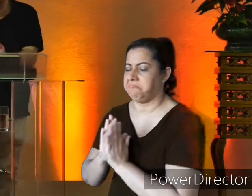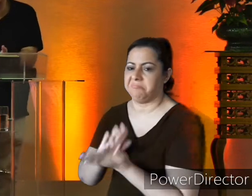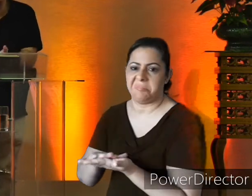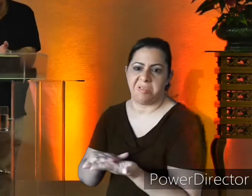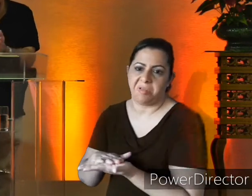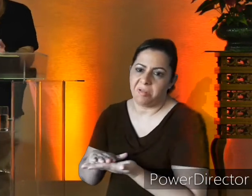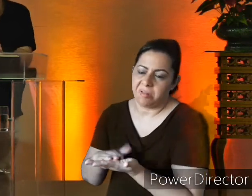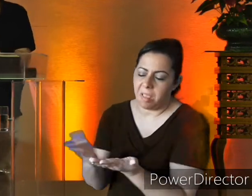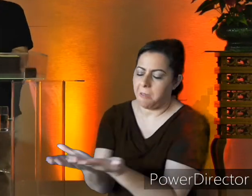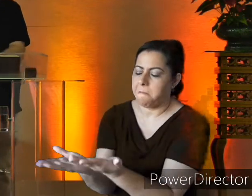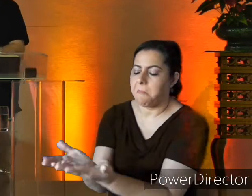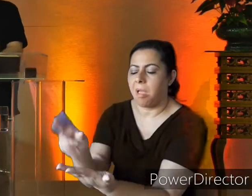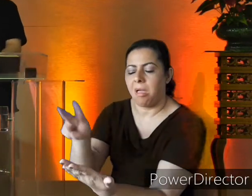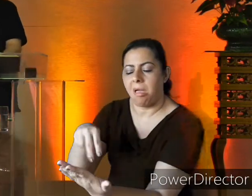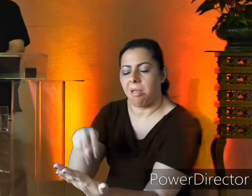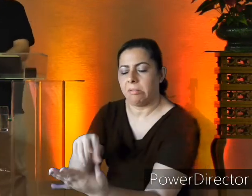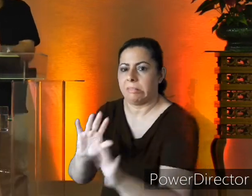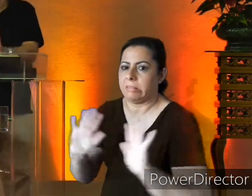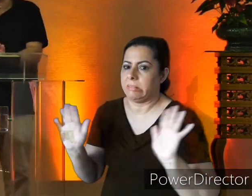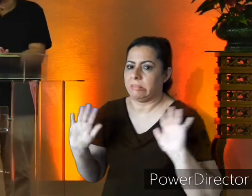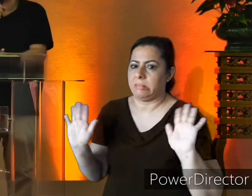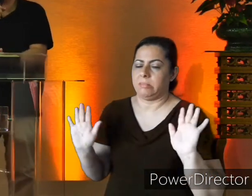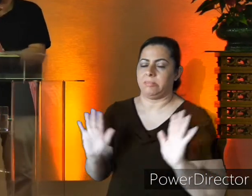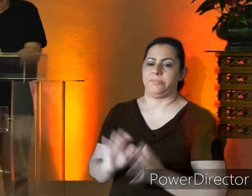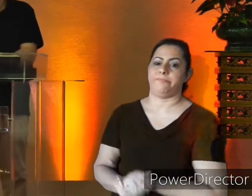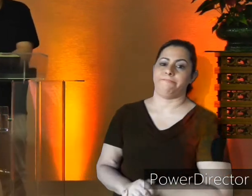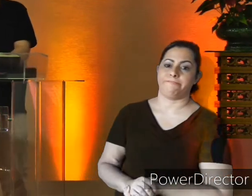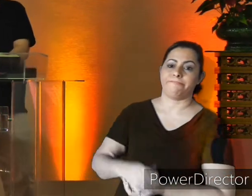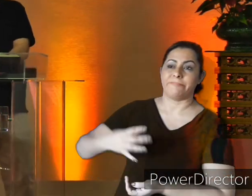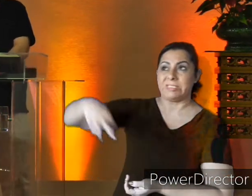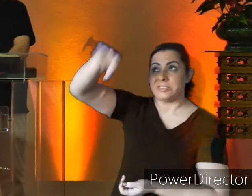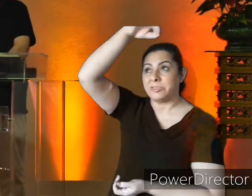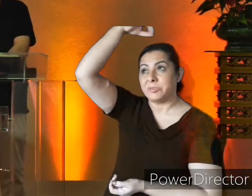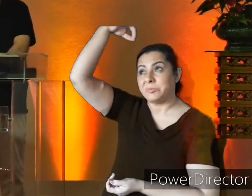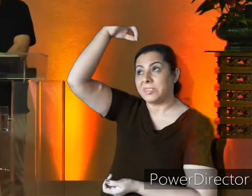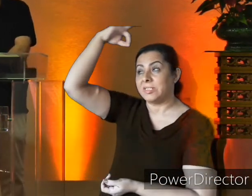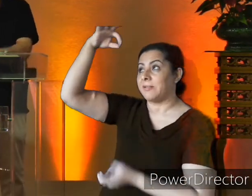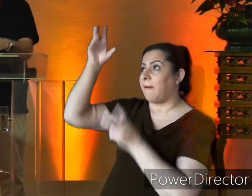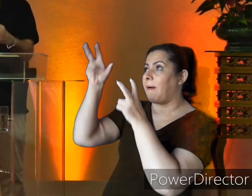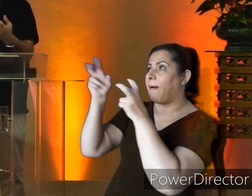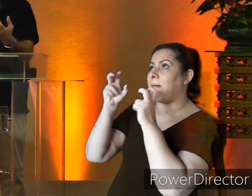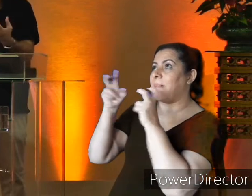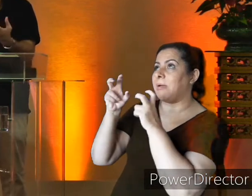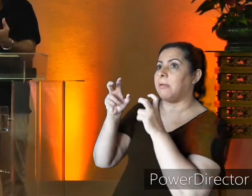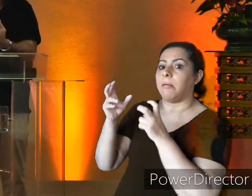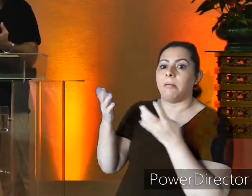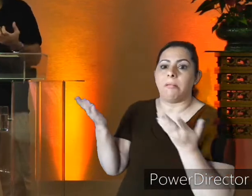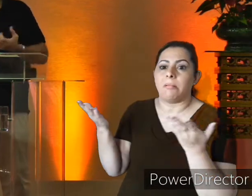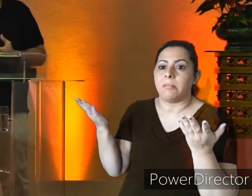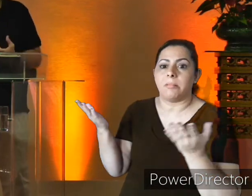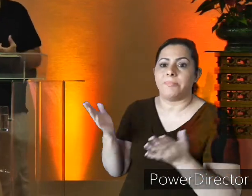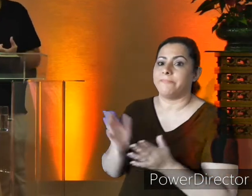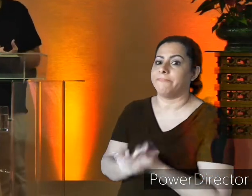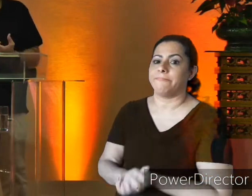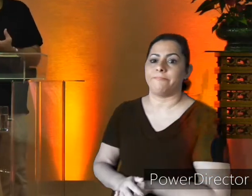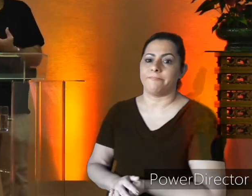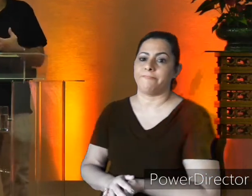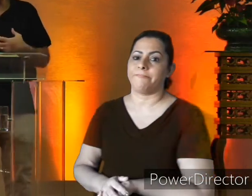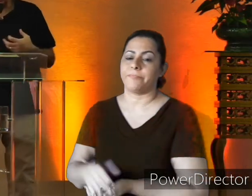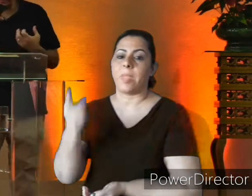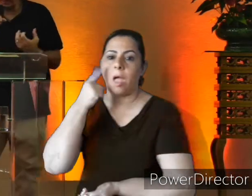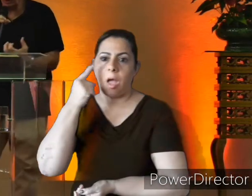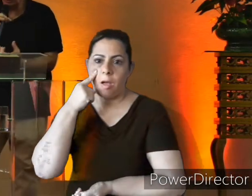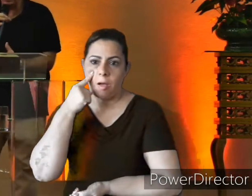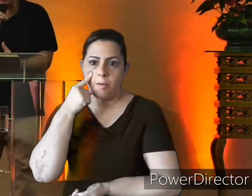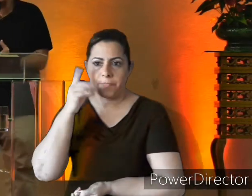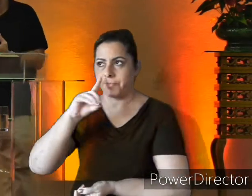parado de falar contigo, porque Deus nunca para de falar com a sua igreja, mas o coração se esfria de tal maneira,